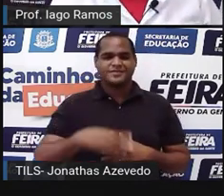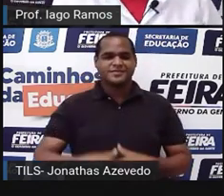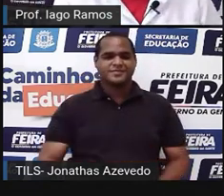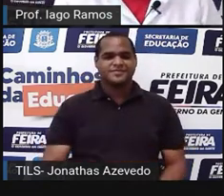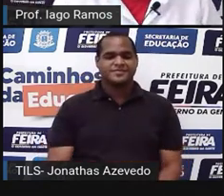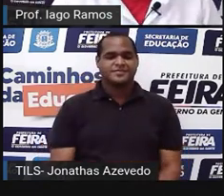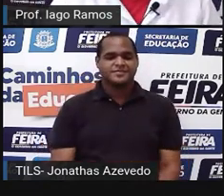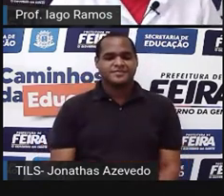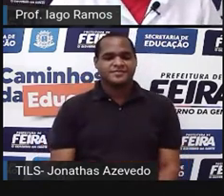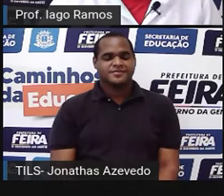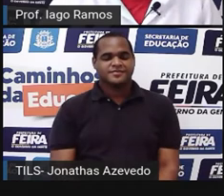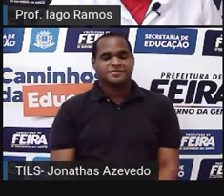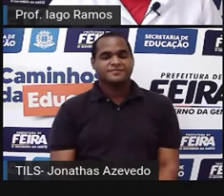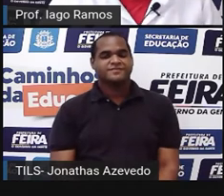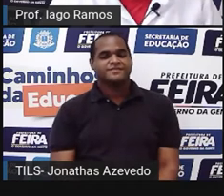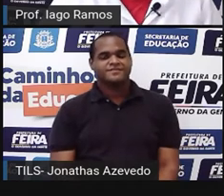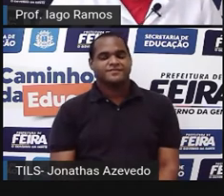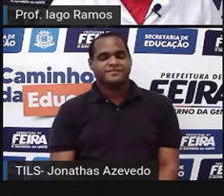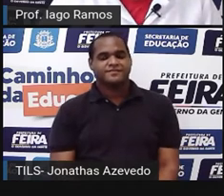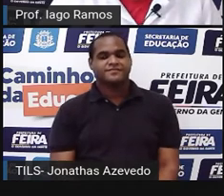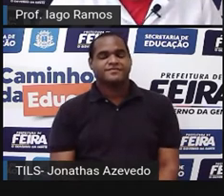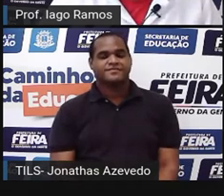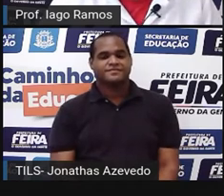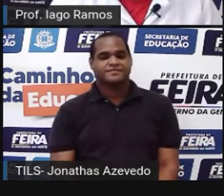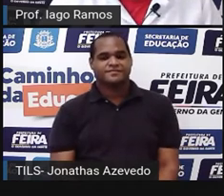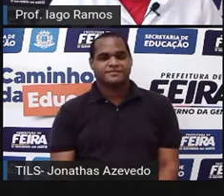é 7,2.